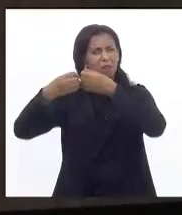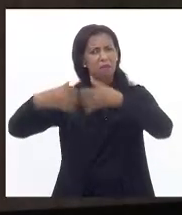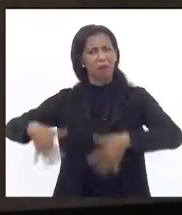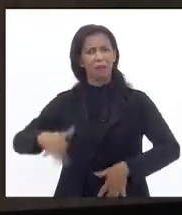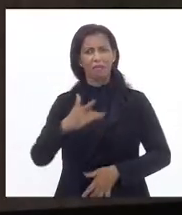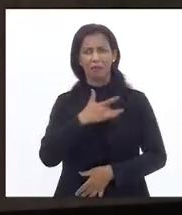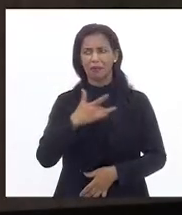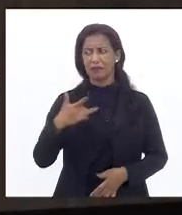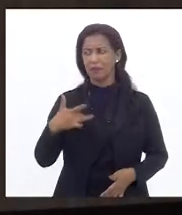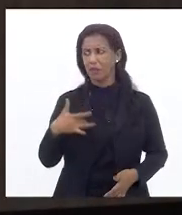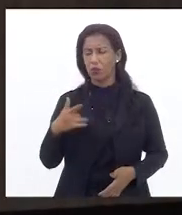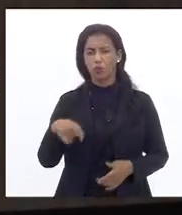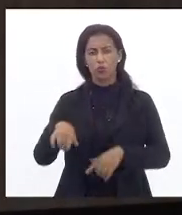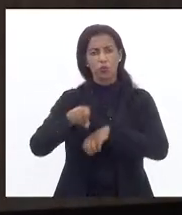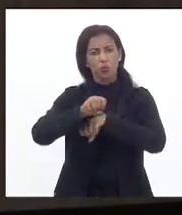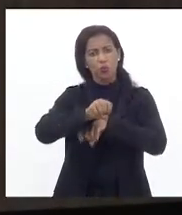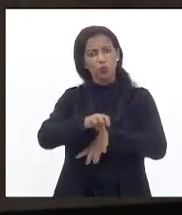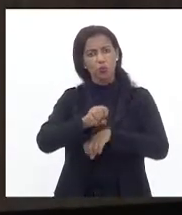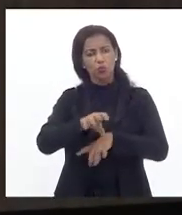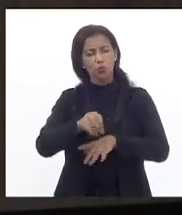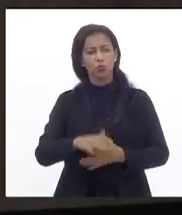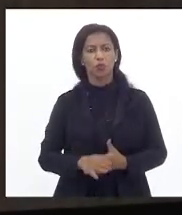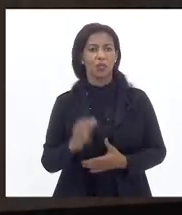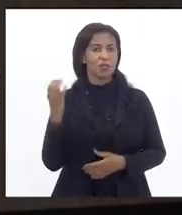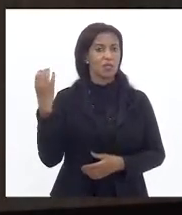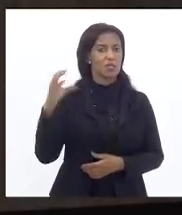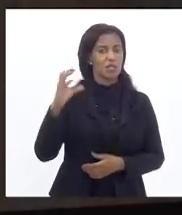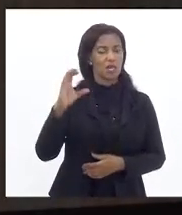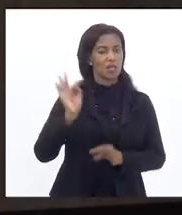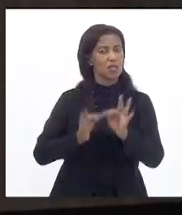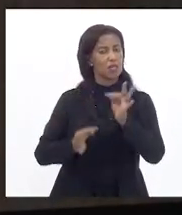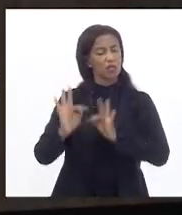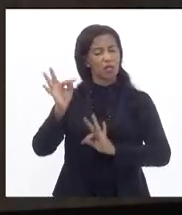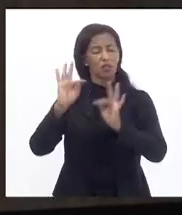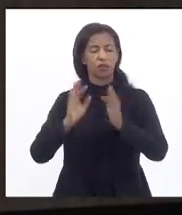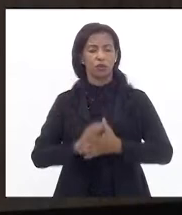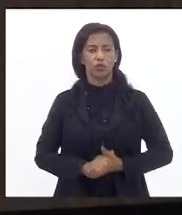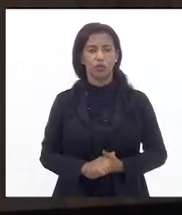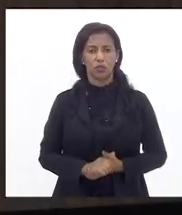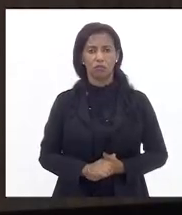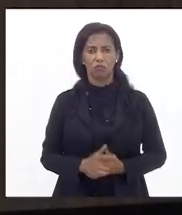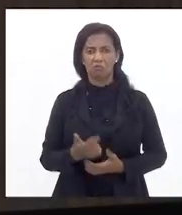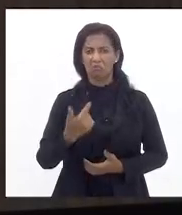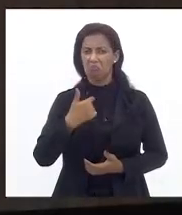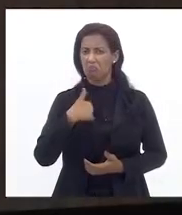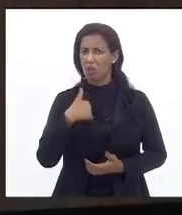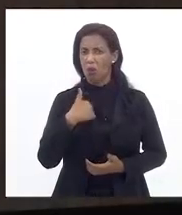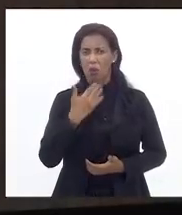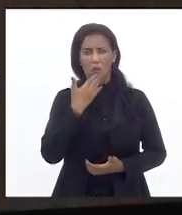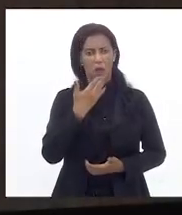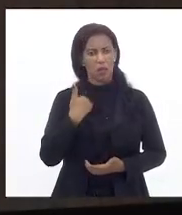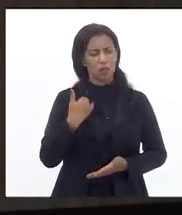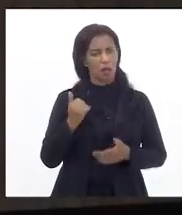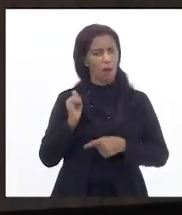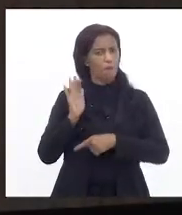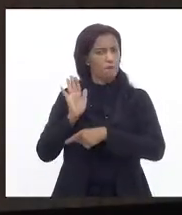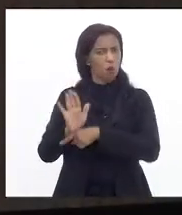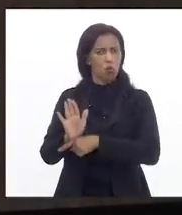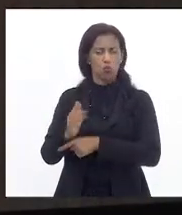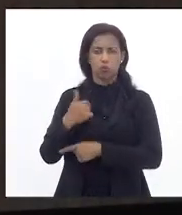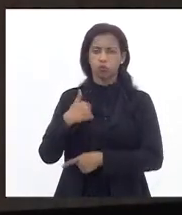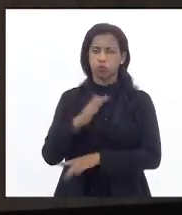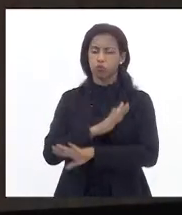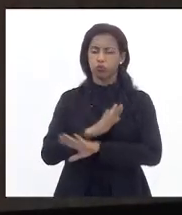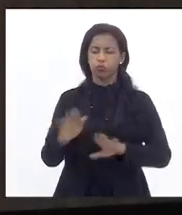na saúde educação ciência e tecnologia não contem com nosso apoio para isso